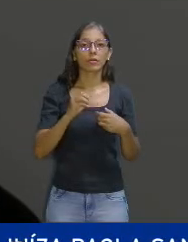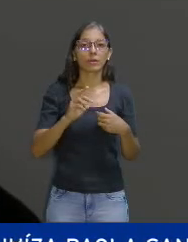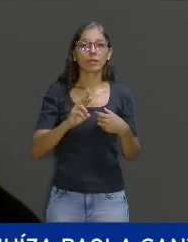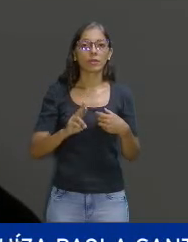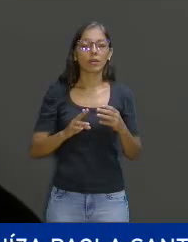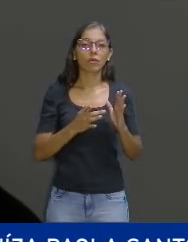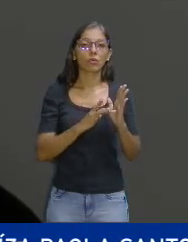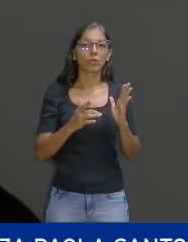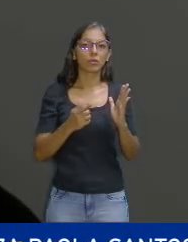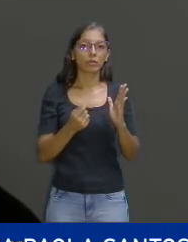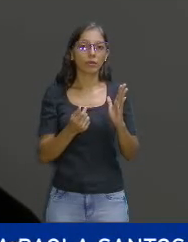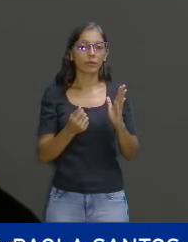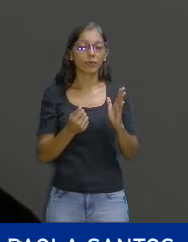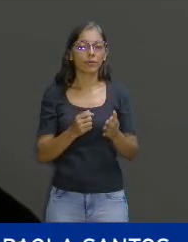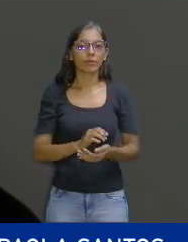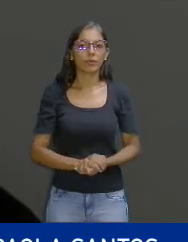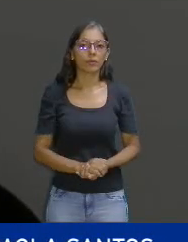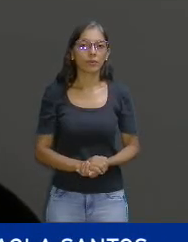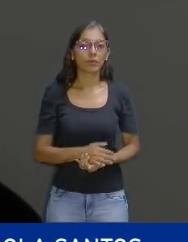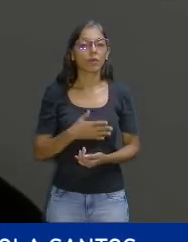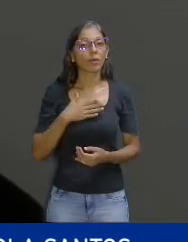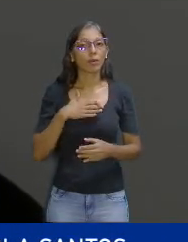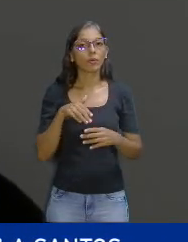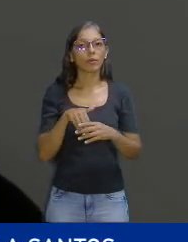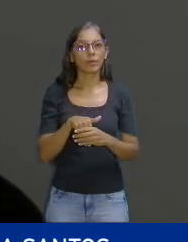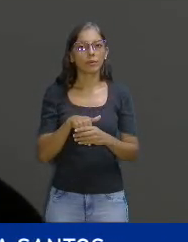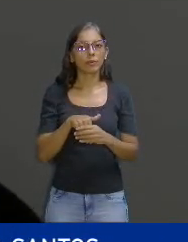ao Tesouro Nacional. É como voto.